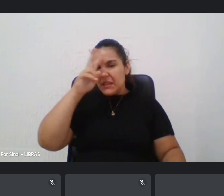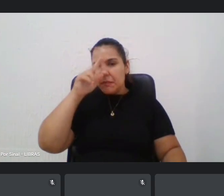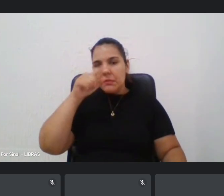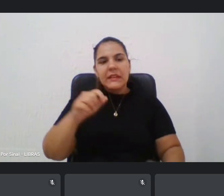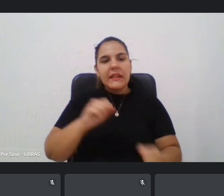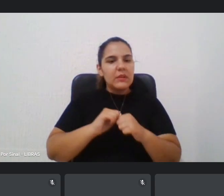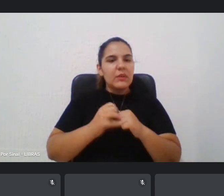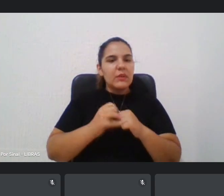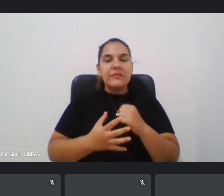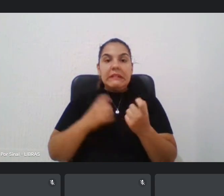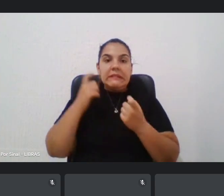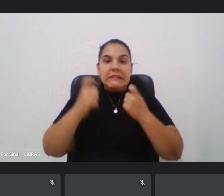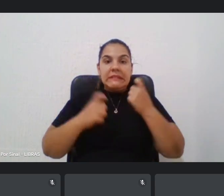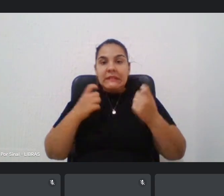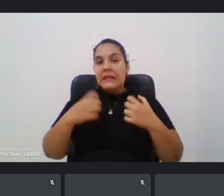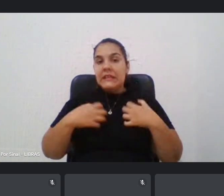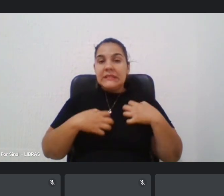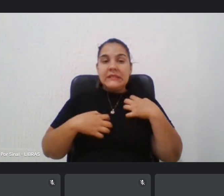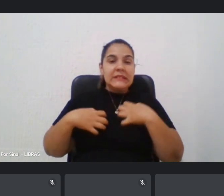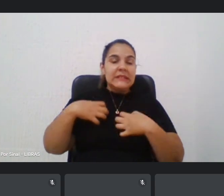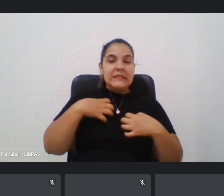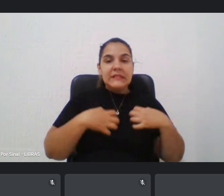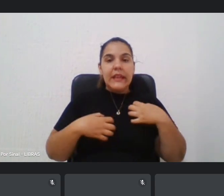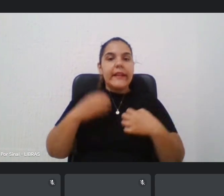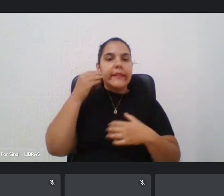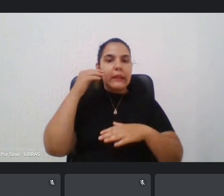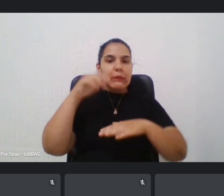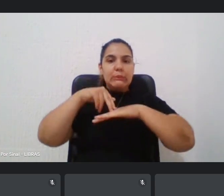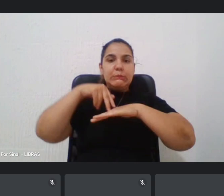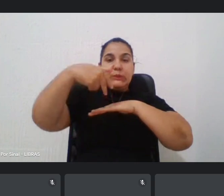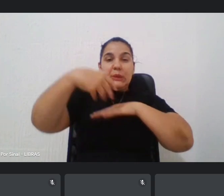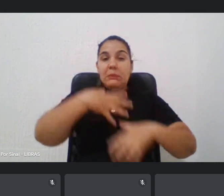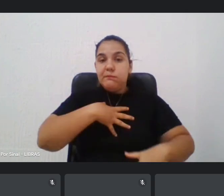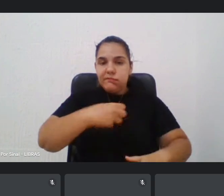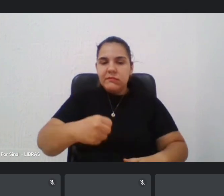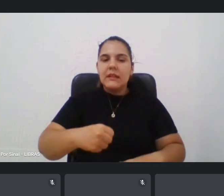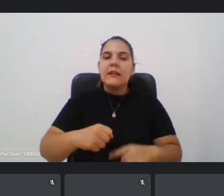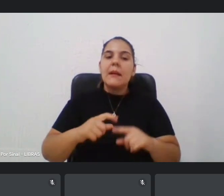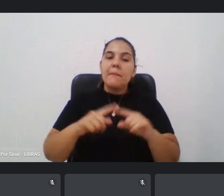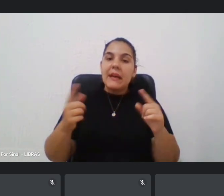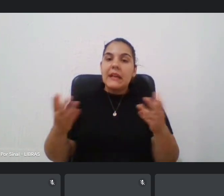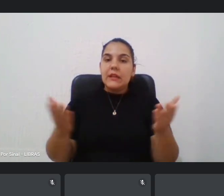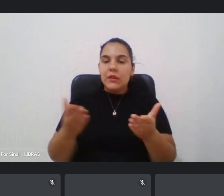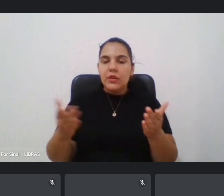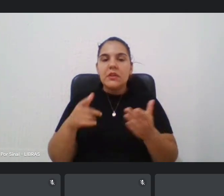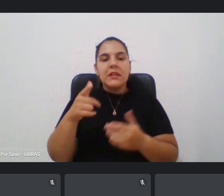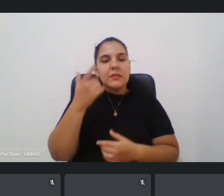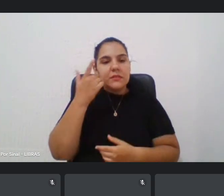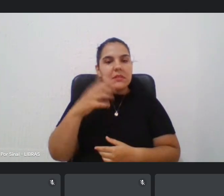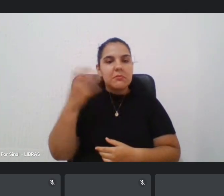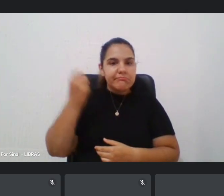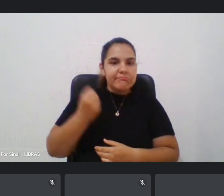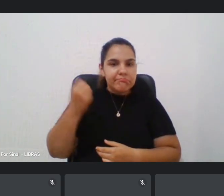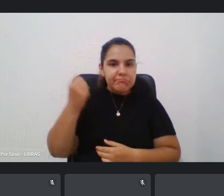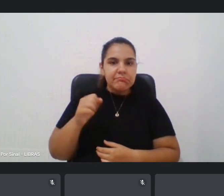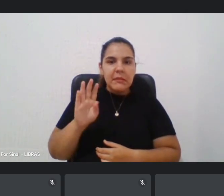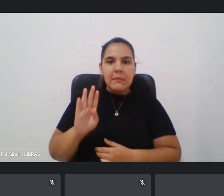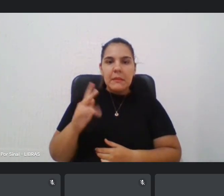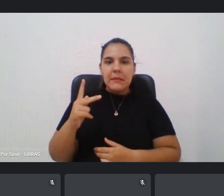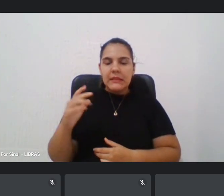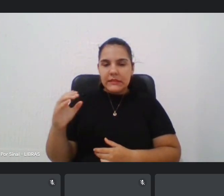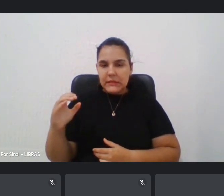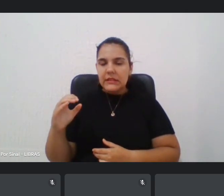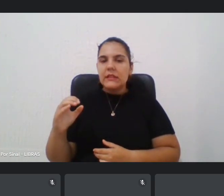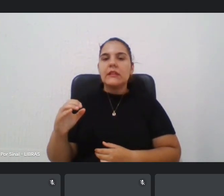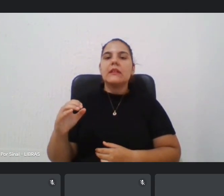exatamente. Ele tentou suicídio, e agora ele está no BPC, ele tem a questão intelectual dele, mas ele está no cantinho